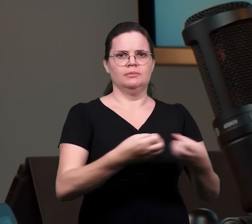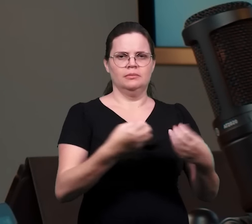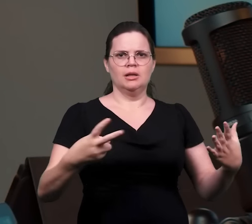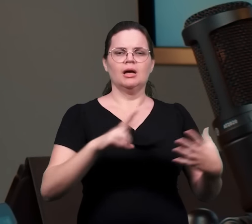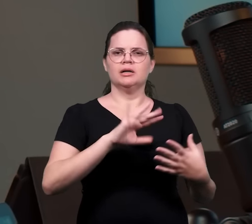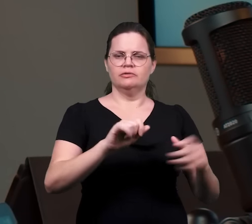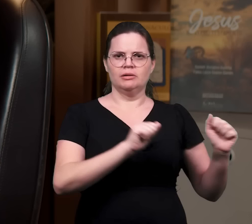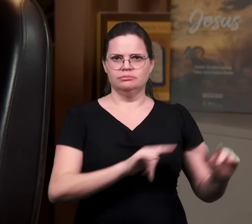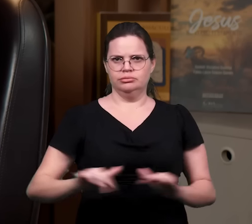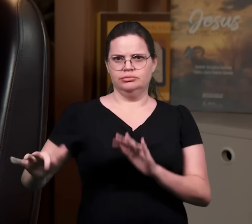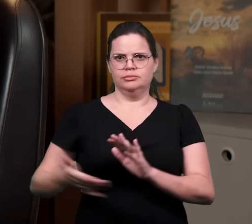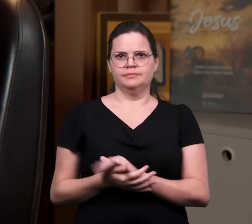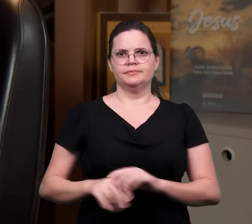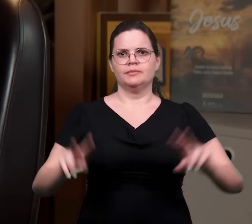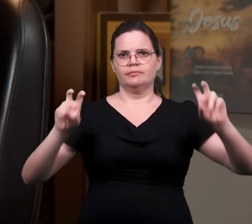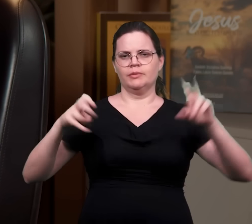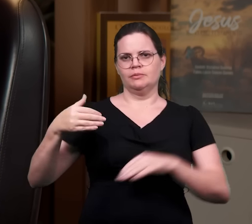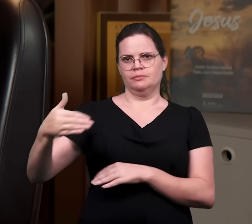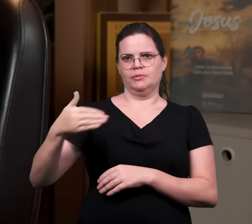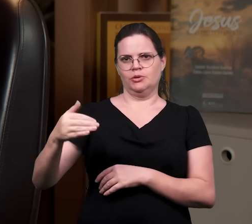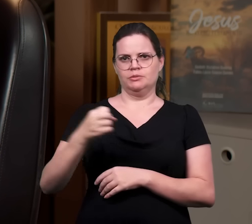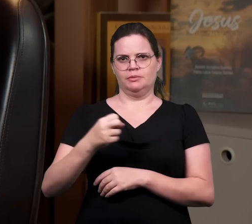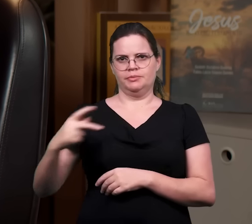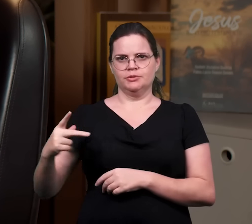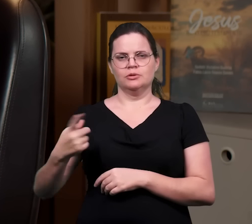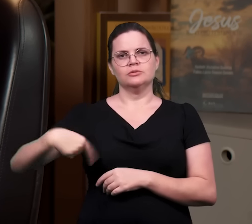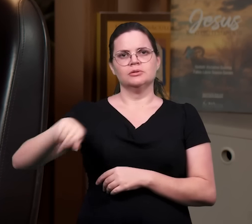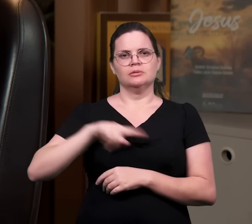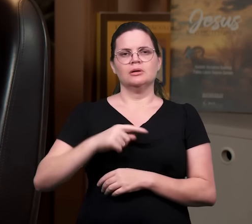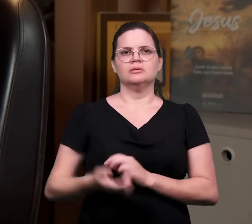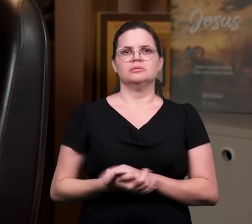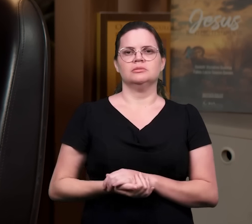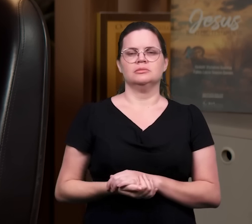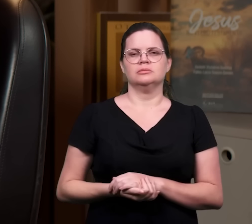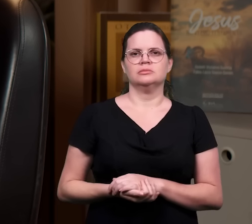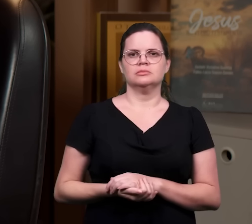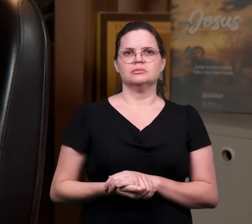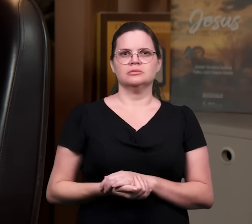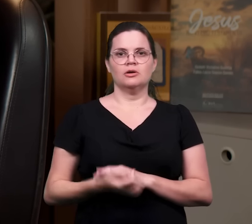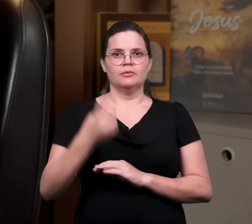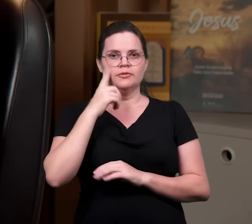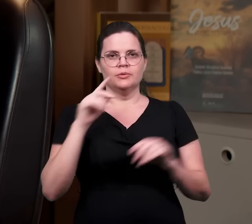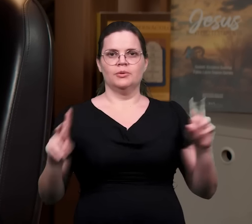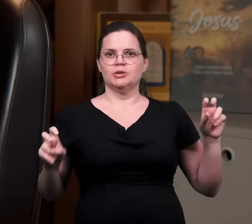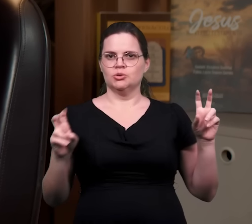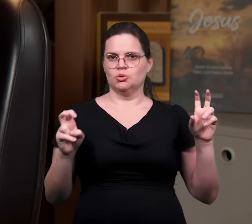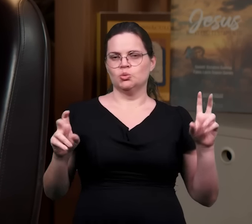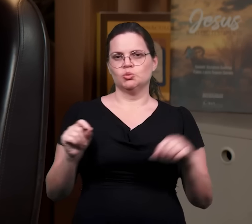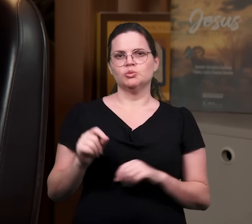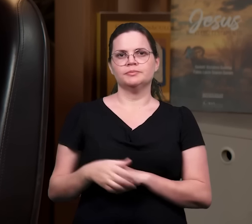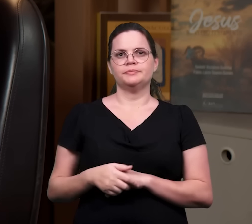terra. Meu Então, Deus. que é o tema do nosso próximo episódio, né? Então, nós vamos deixar este assunto